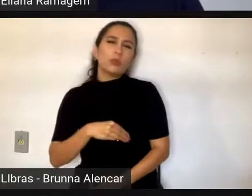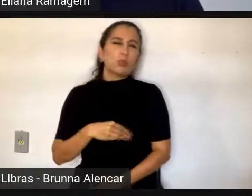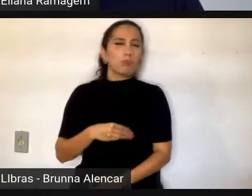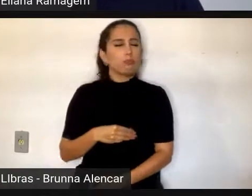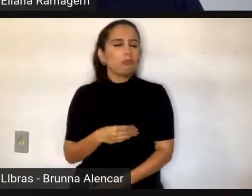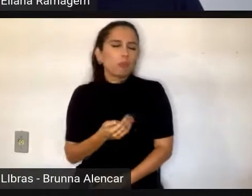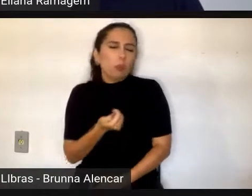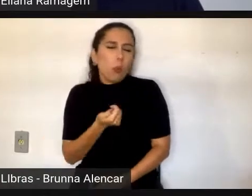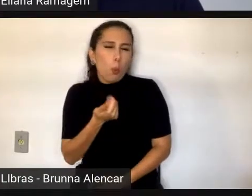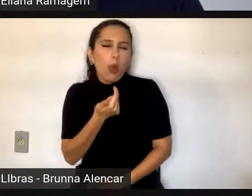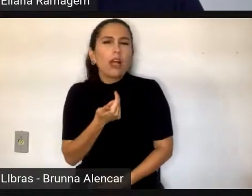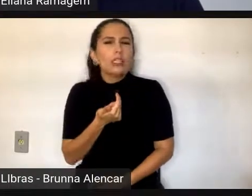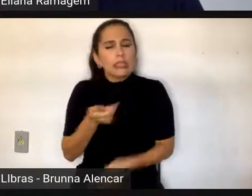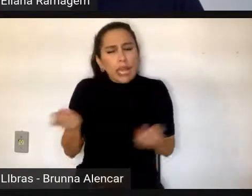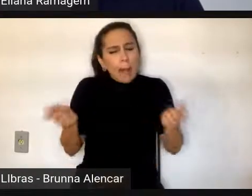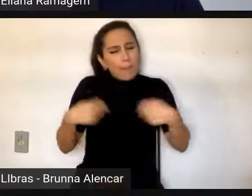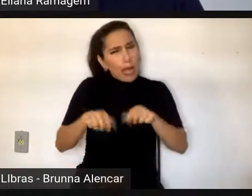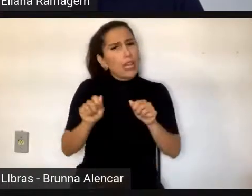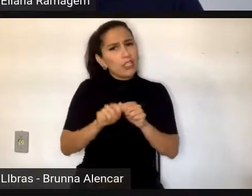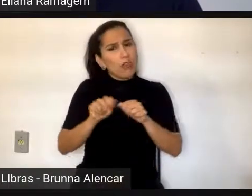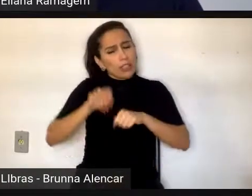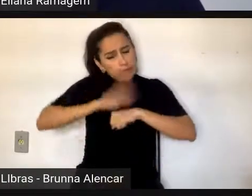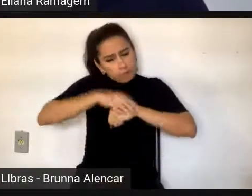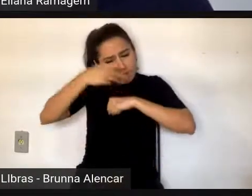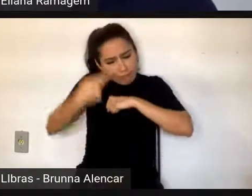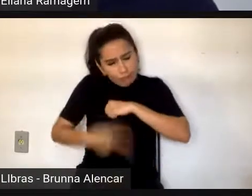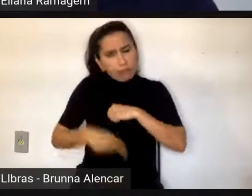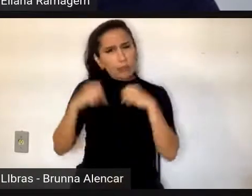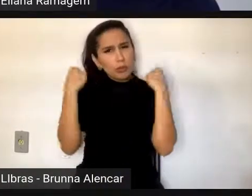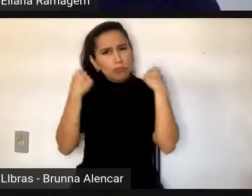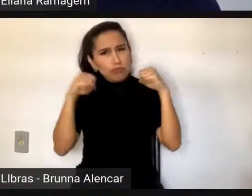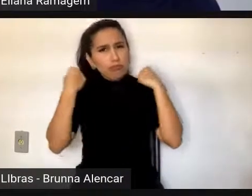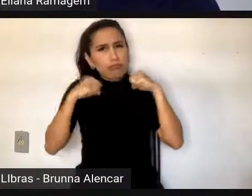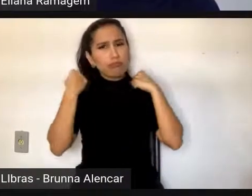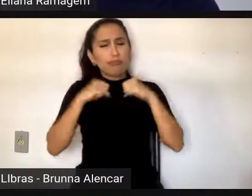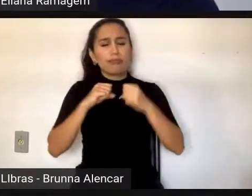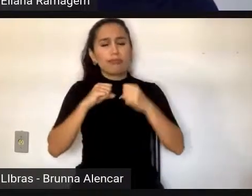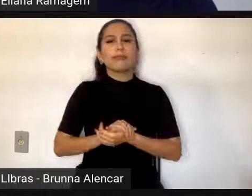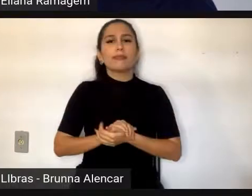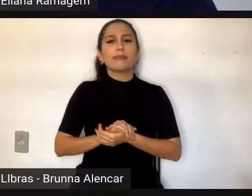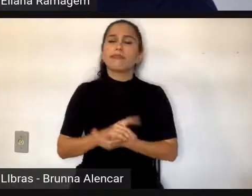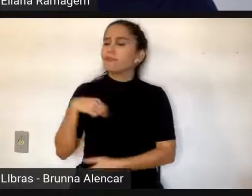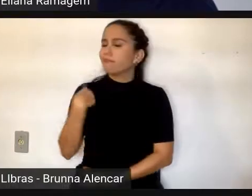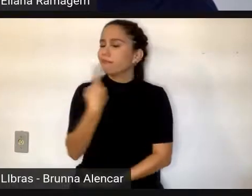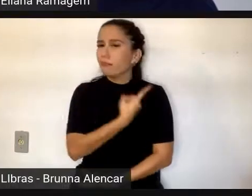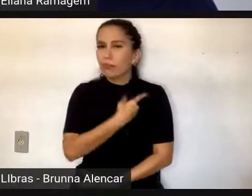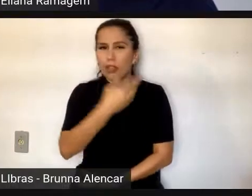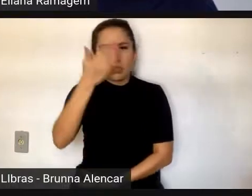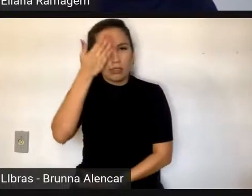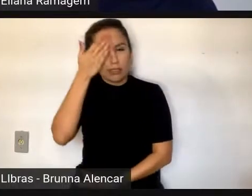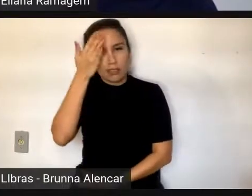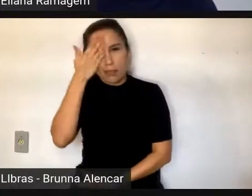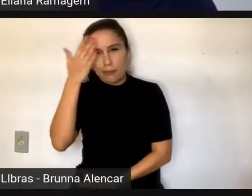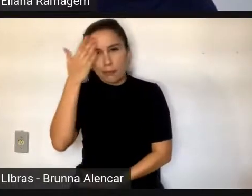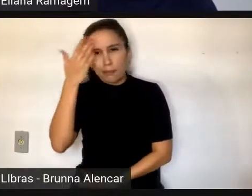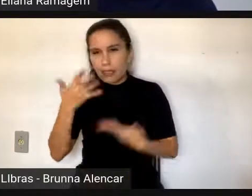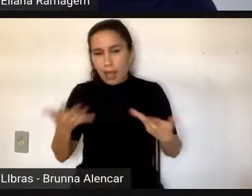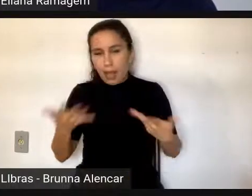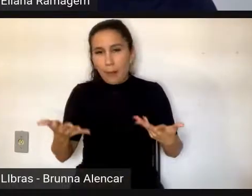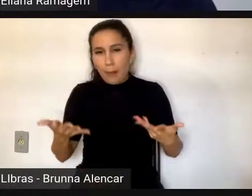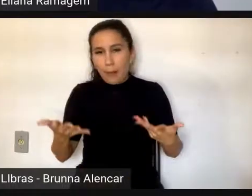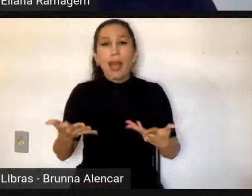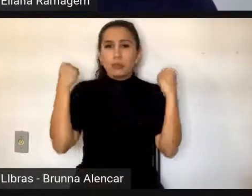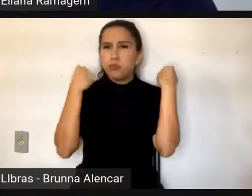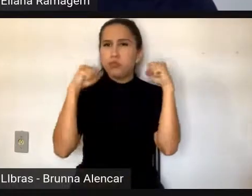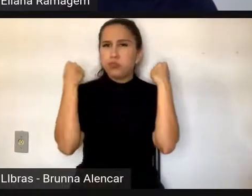do seu próprio corpo. A gente sabe que atividade física, para quem é sedentário, não é